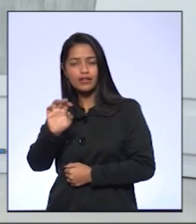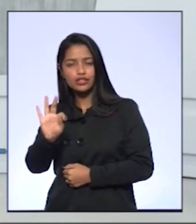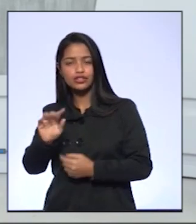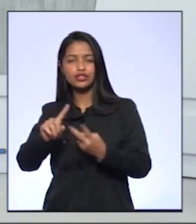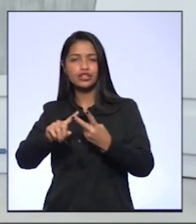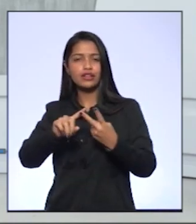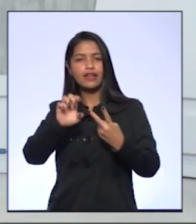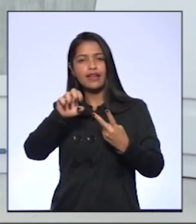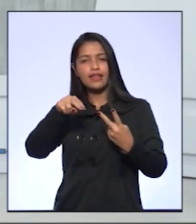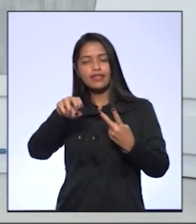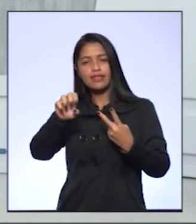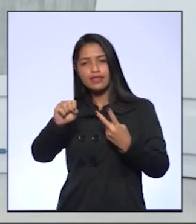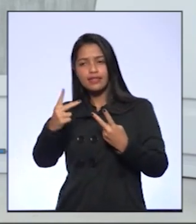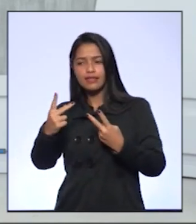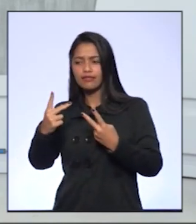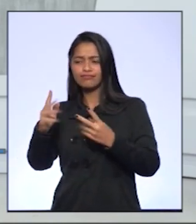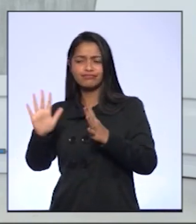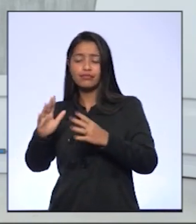é muito Enem.